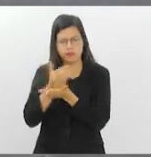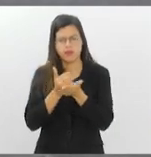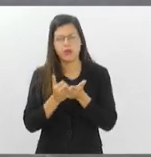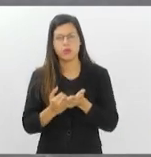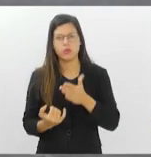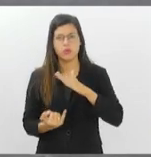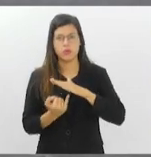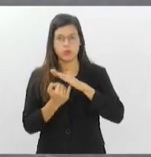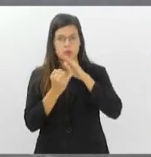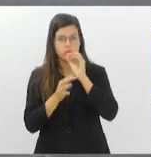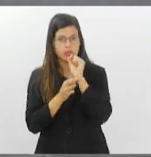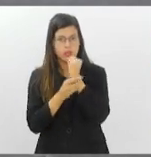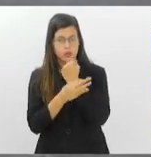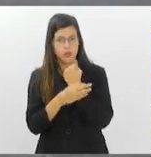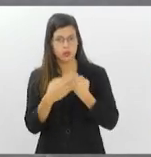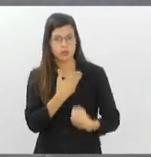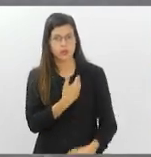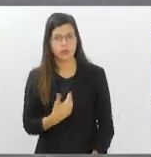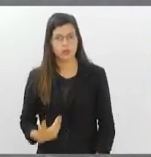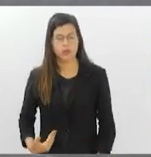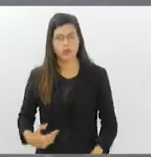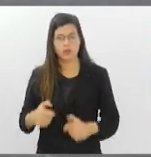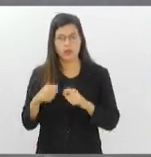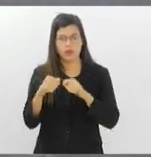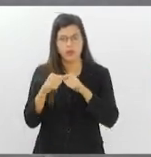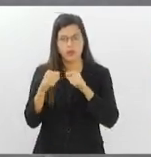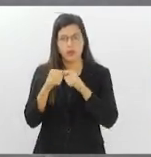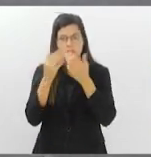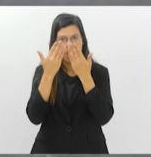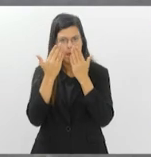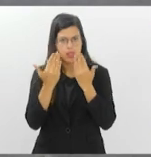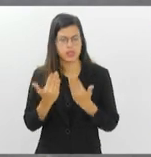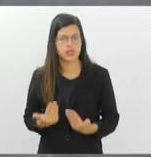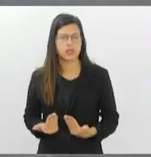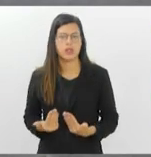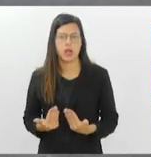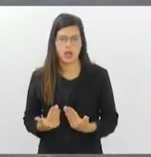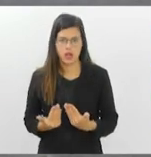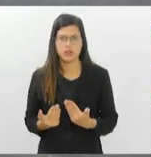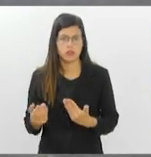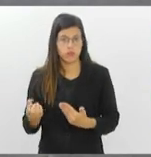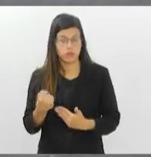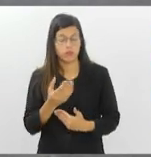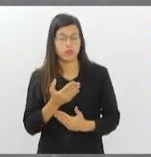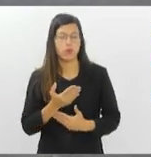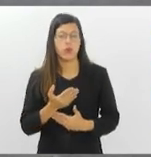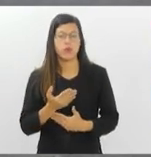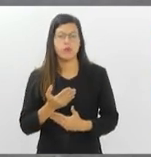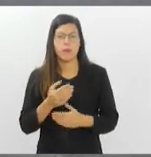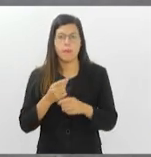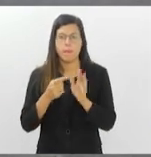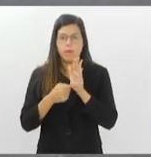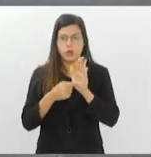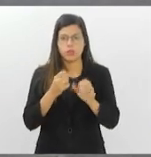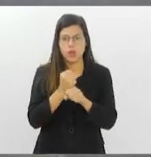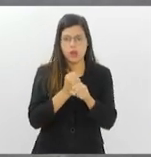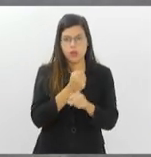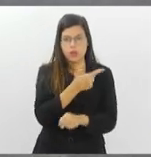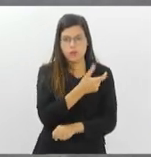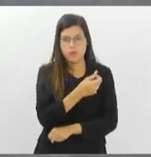Segurança Pública eh fez um levantamento um levant inédito inclusive que mostra que em 2023